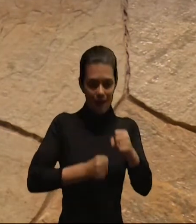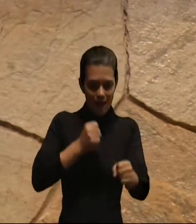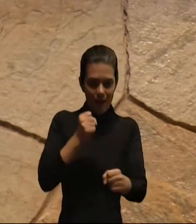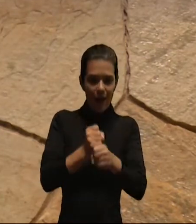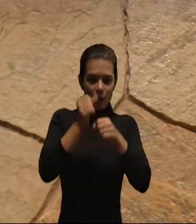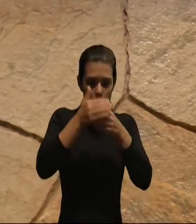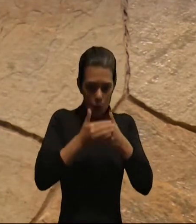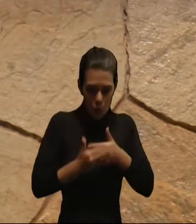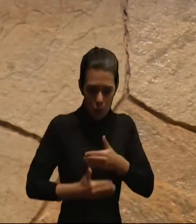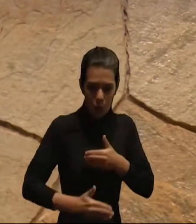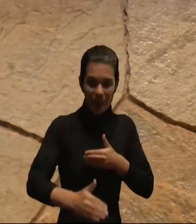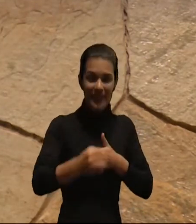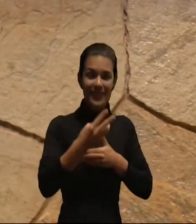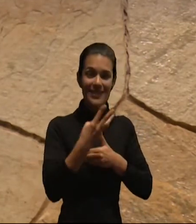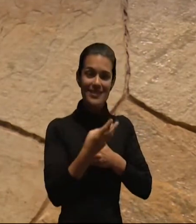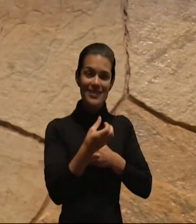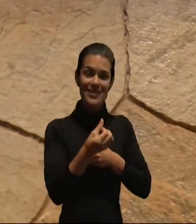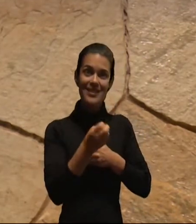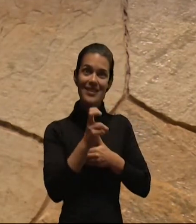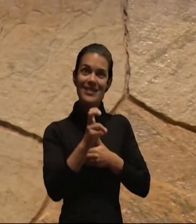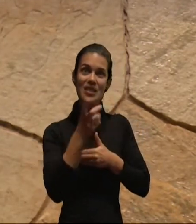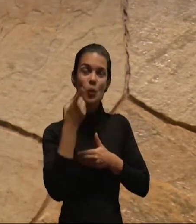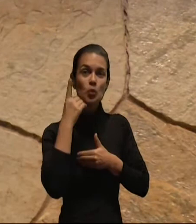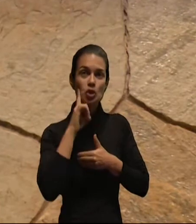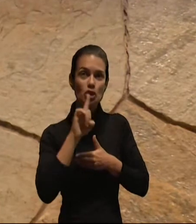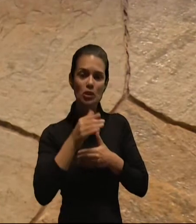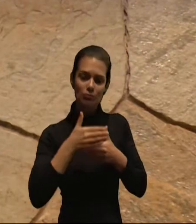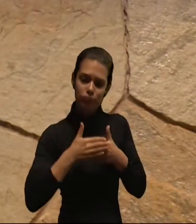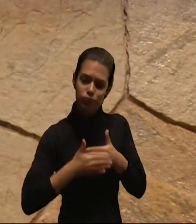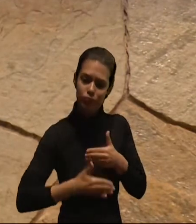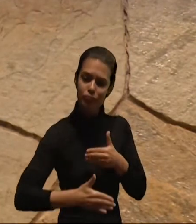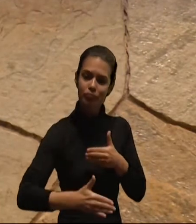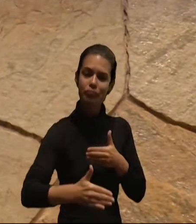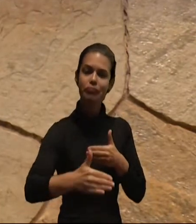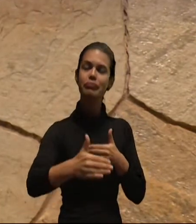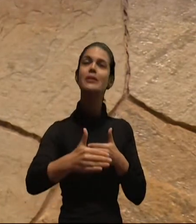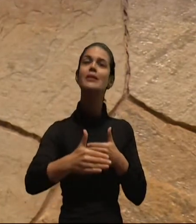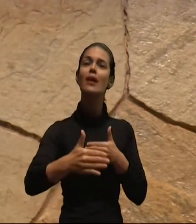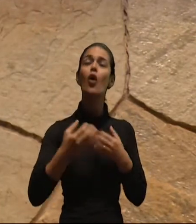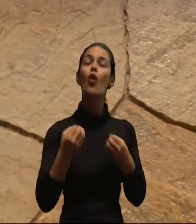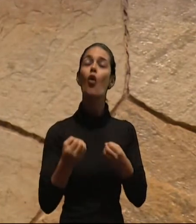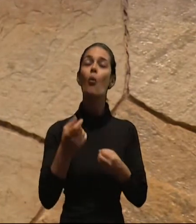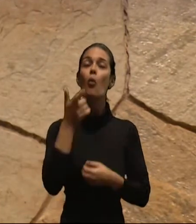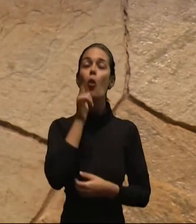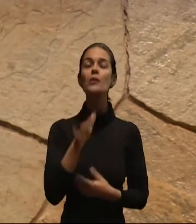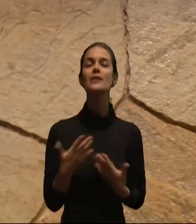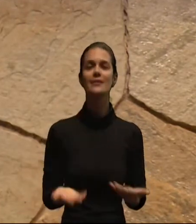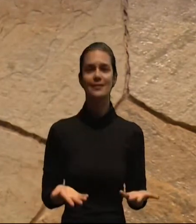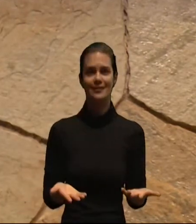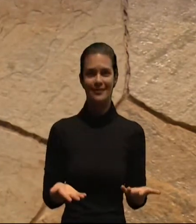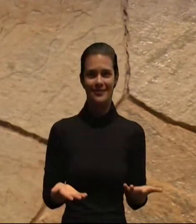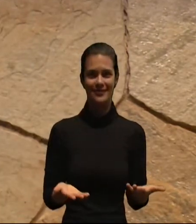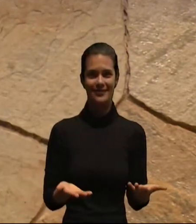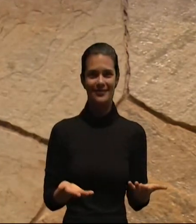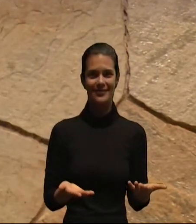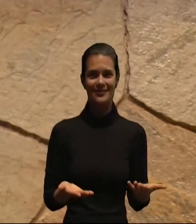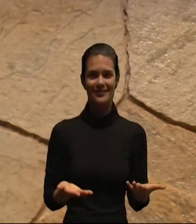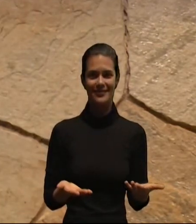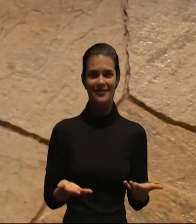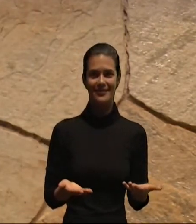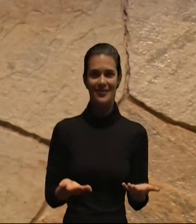366 dias em 2020 e poder iniciar o ano, viver o ano e terminar o